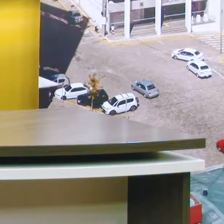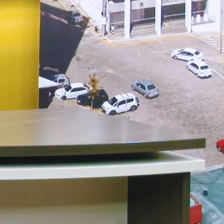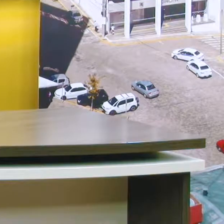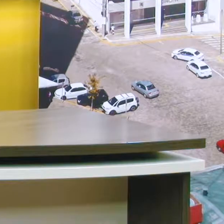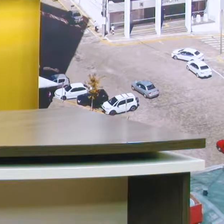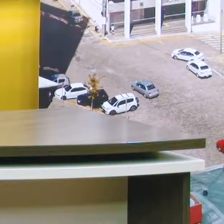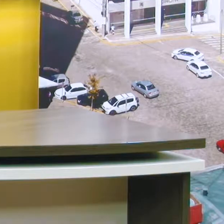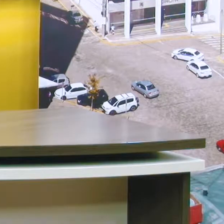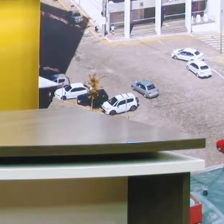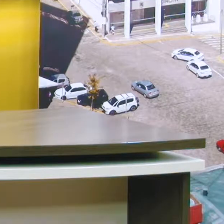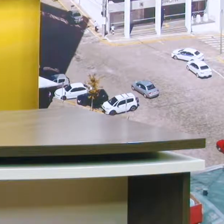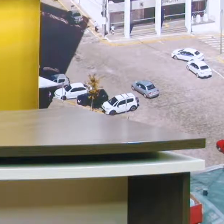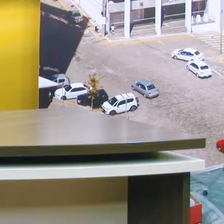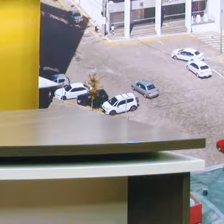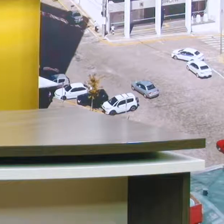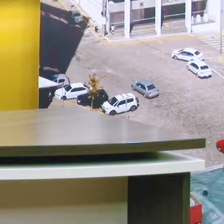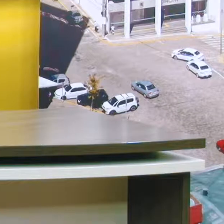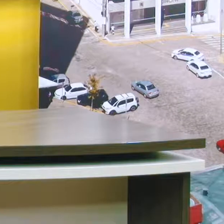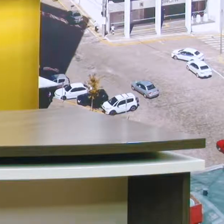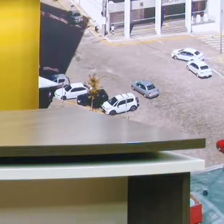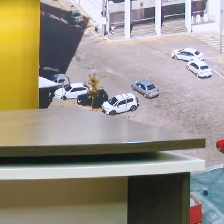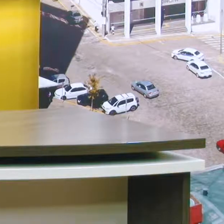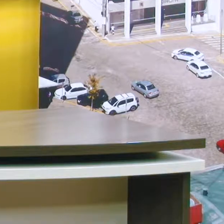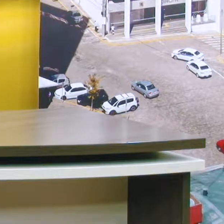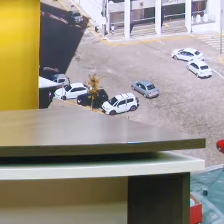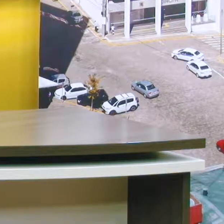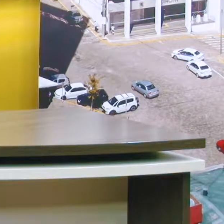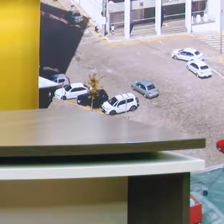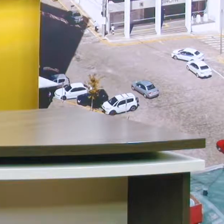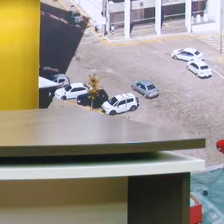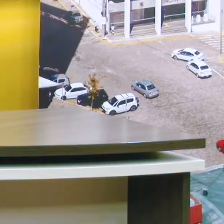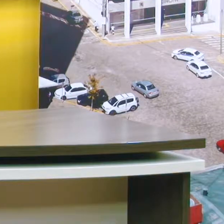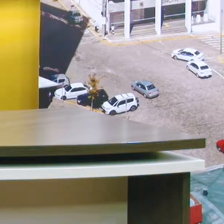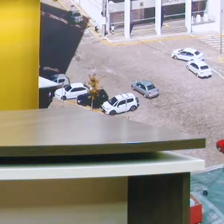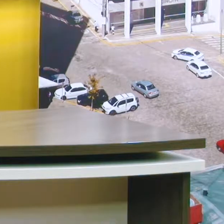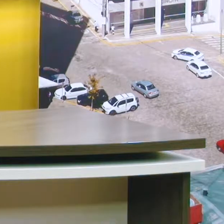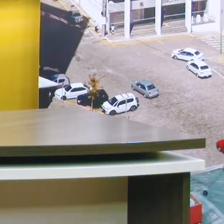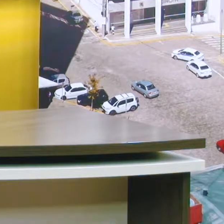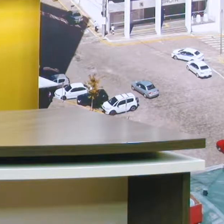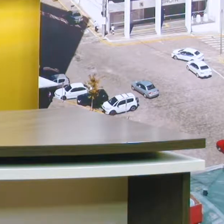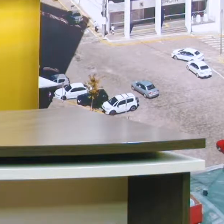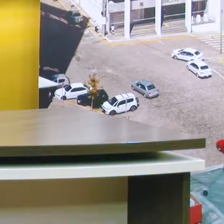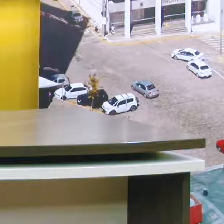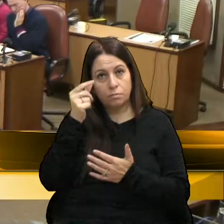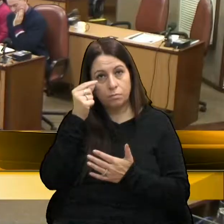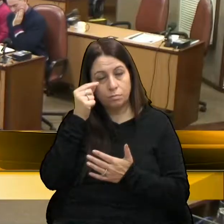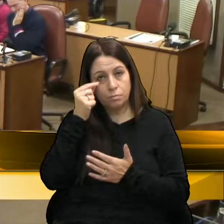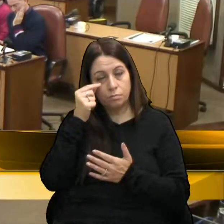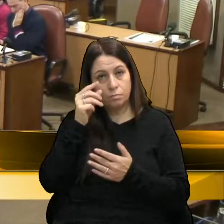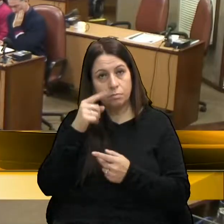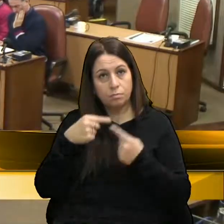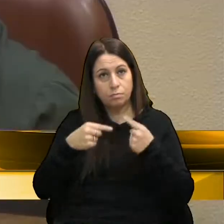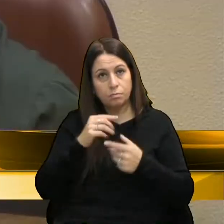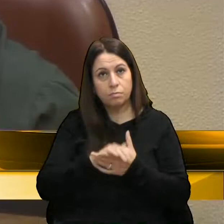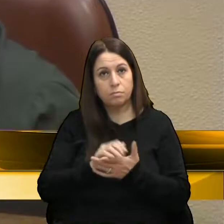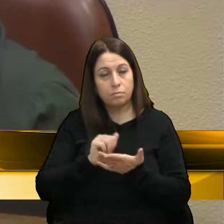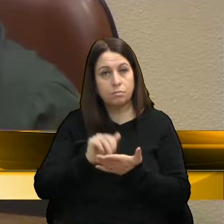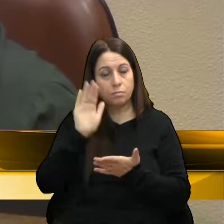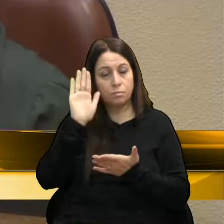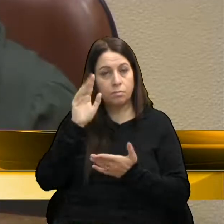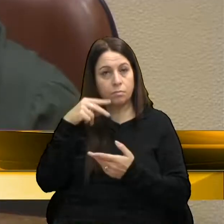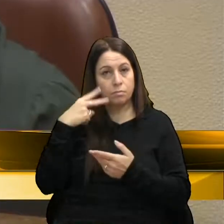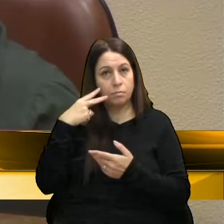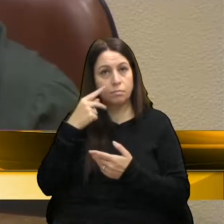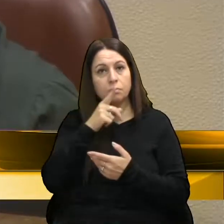uva caxiense em eventos oficiais. A matéria é de autoria do vereador Alberto Meneguzzi, do PSB. De acordo com o